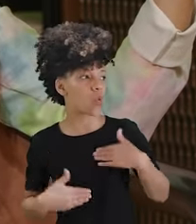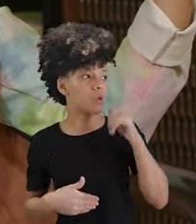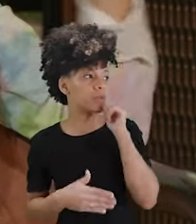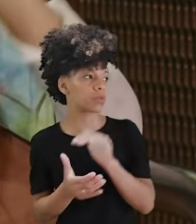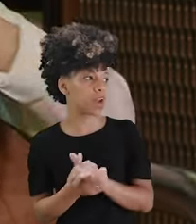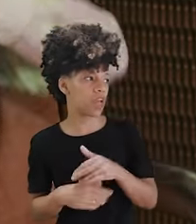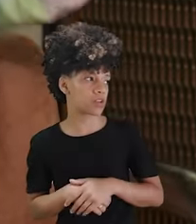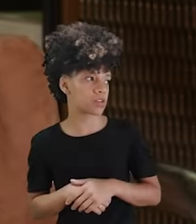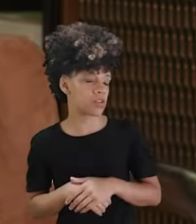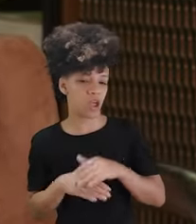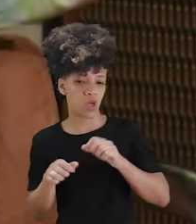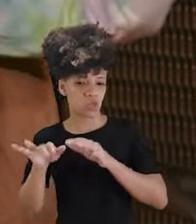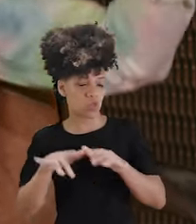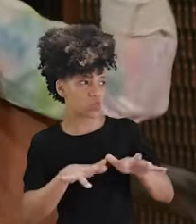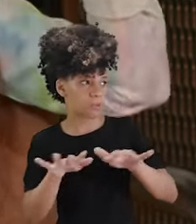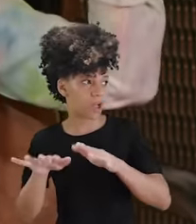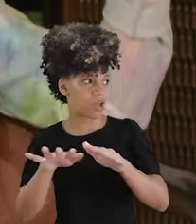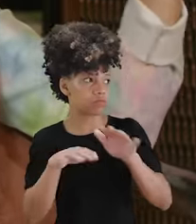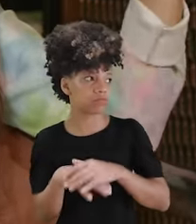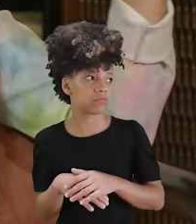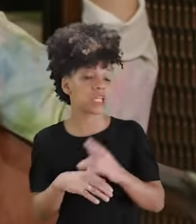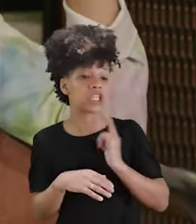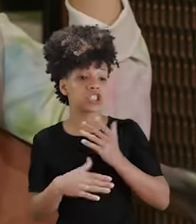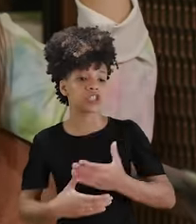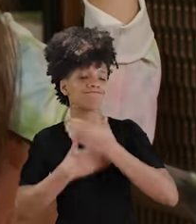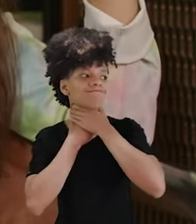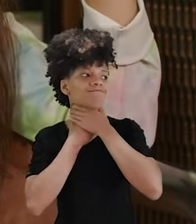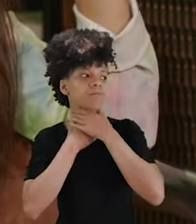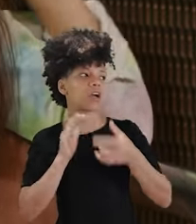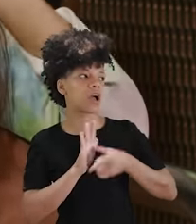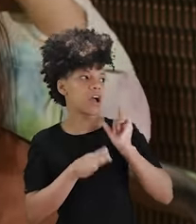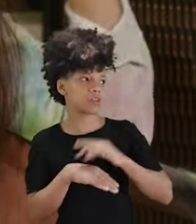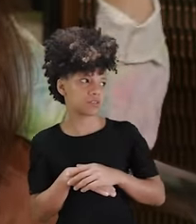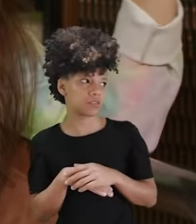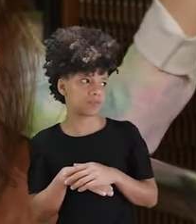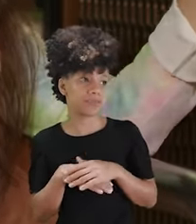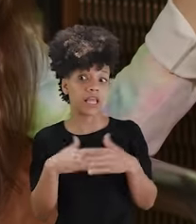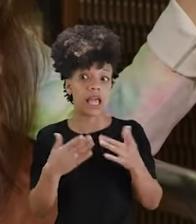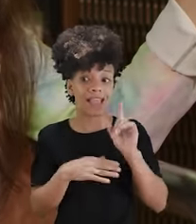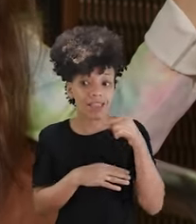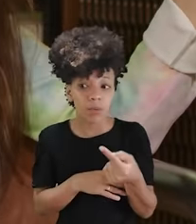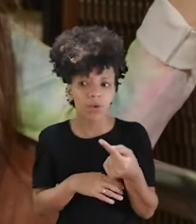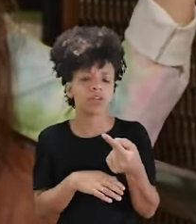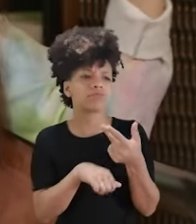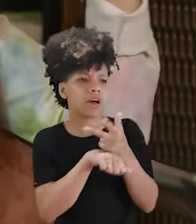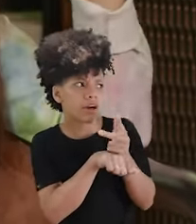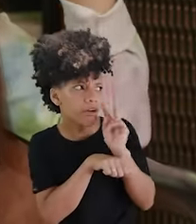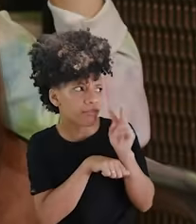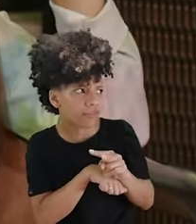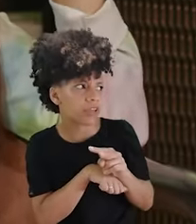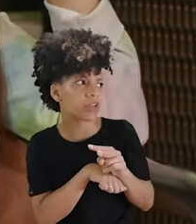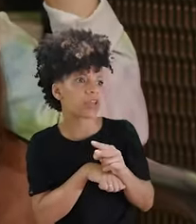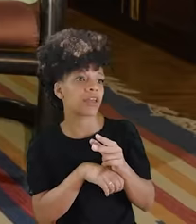antes então aí depois foram ver câmeras e tudo e viram que ela foi jogada do acho que foi na